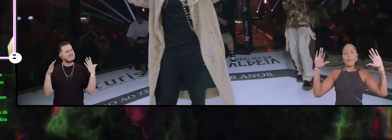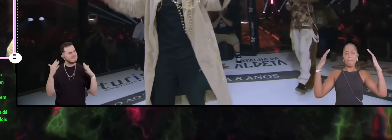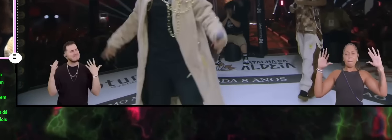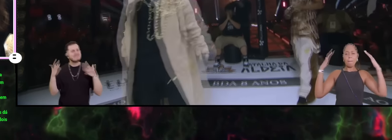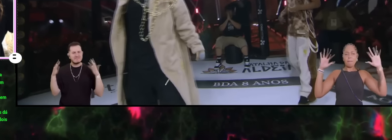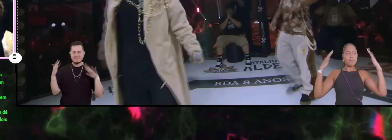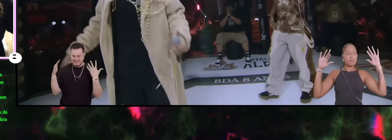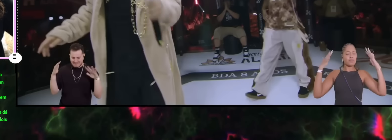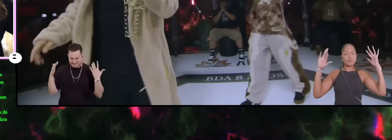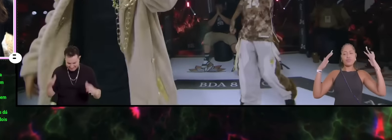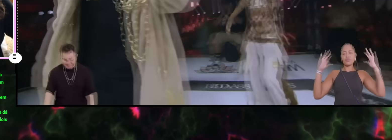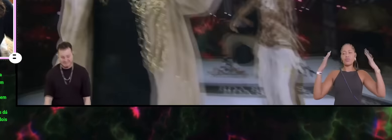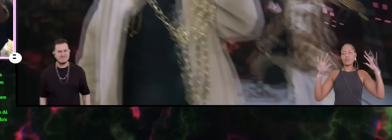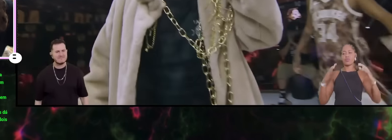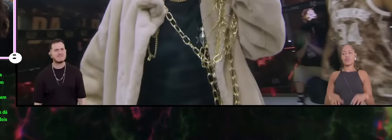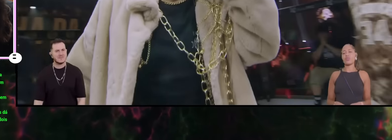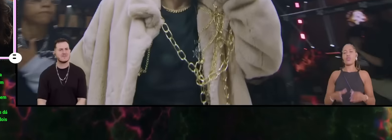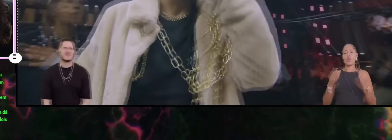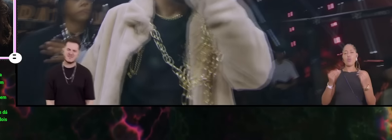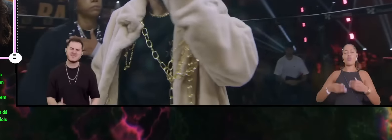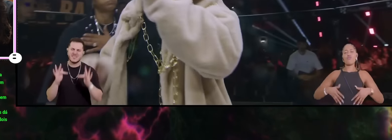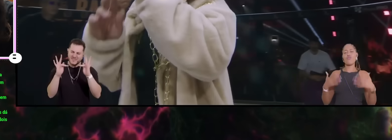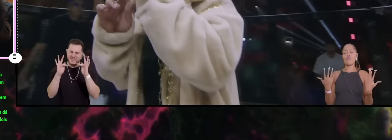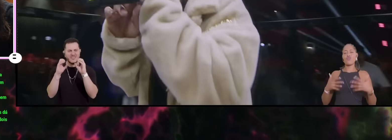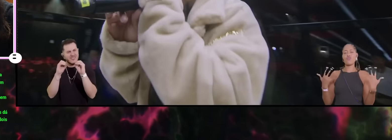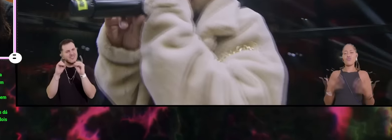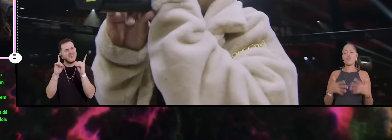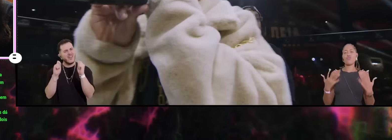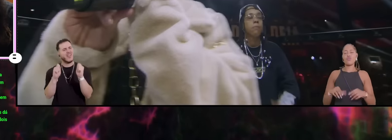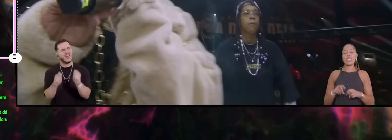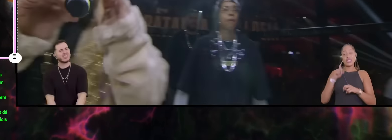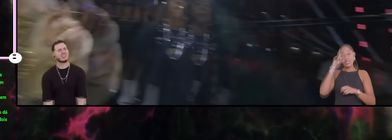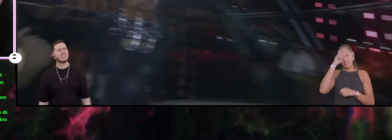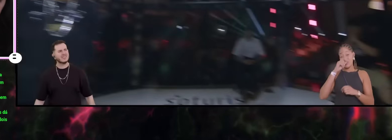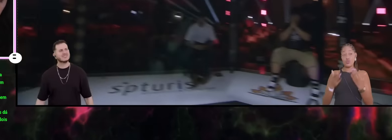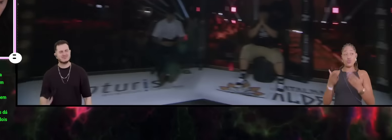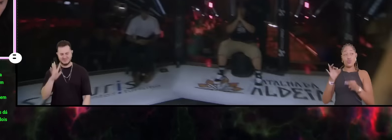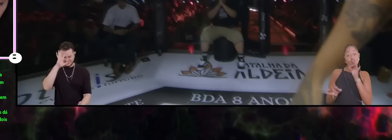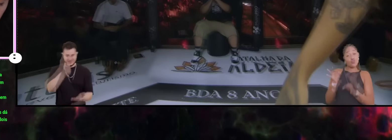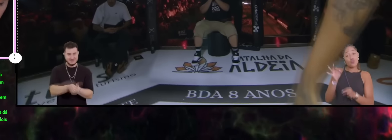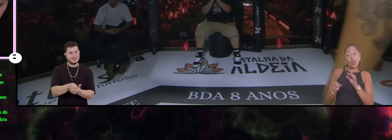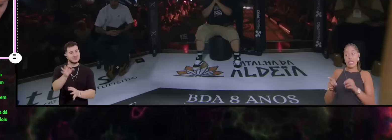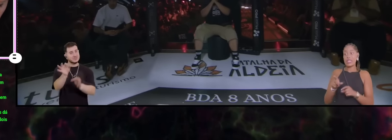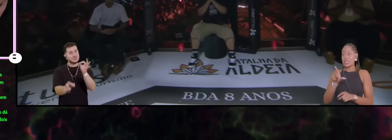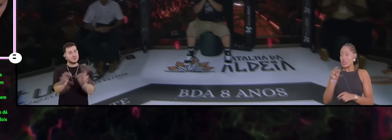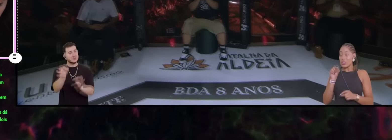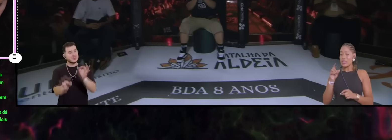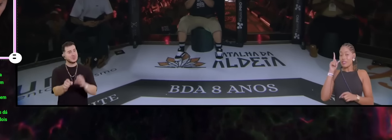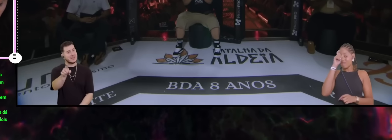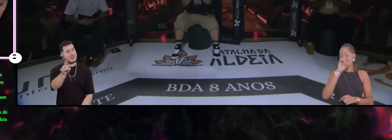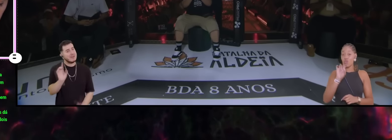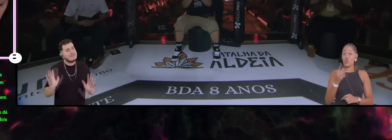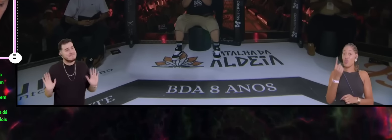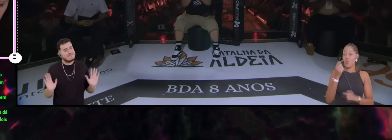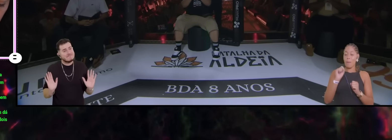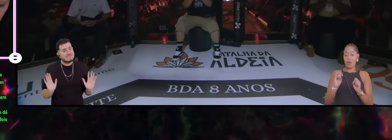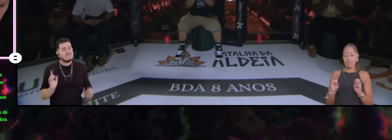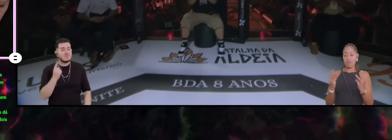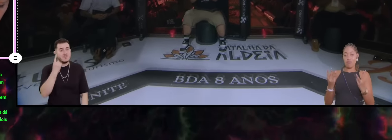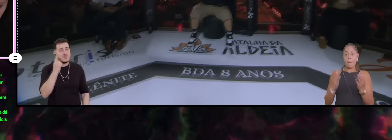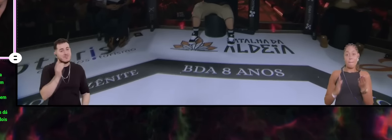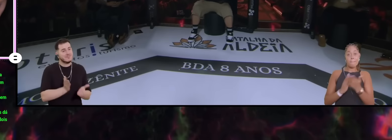Qualquer um poderia estar aí vitorioso aqui. Muito foda. Decisão difícil pros jurados. É, difícil mesmo. E só um trio passa